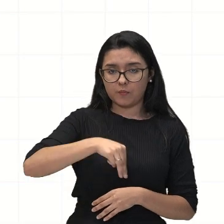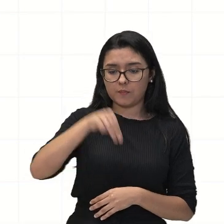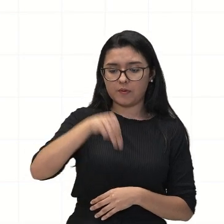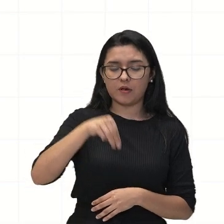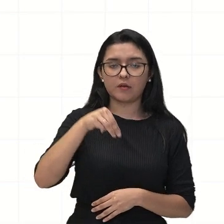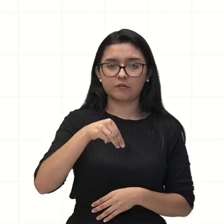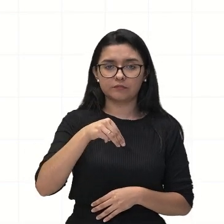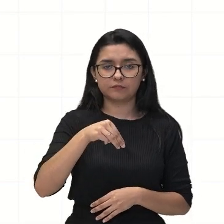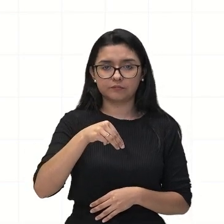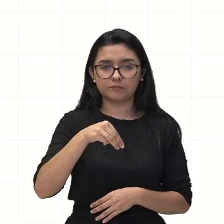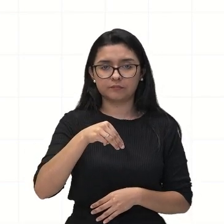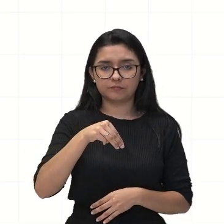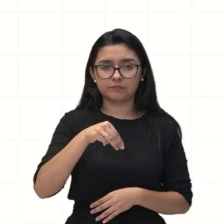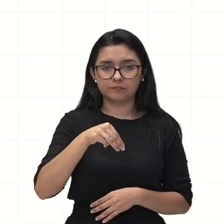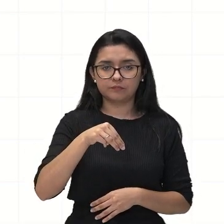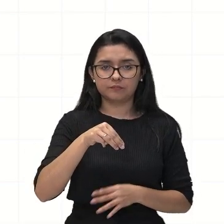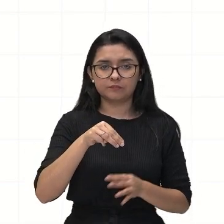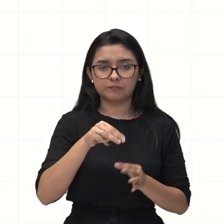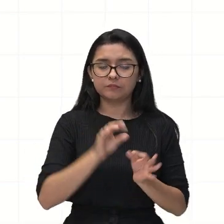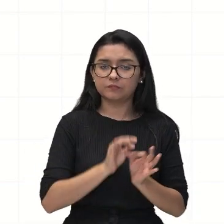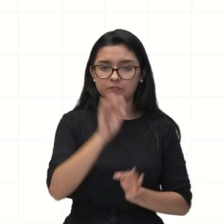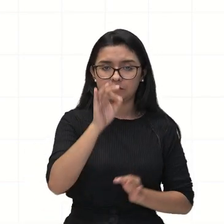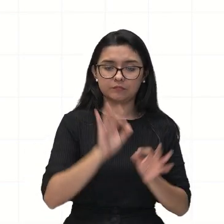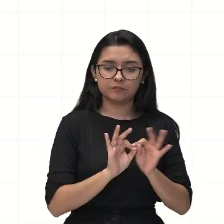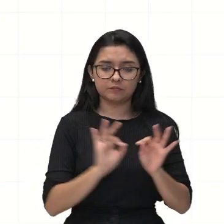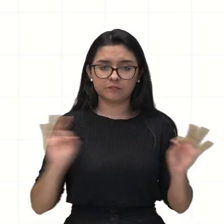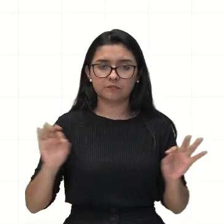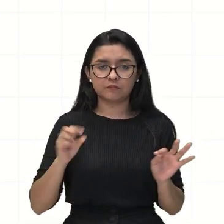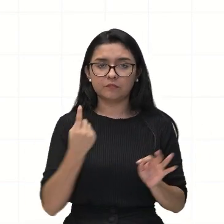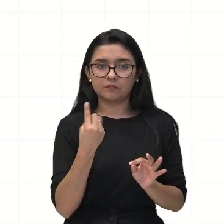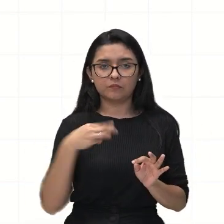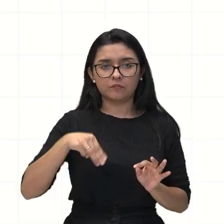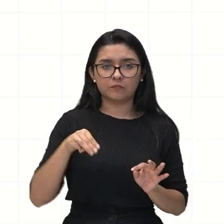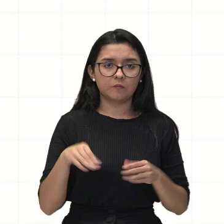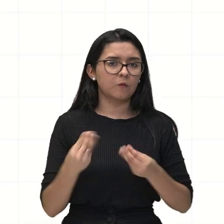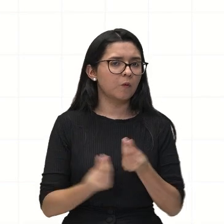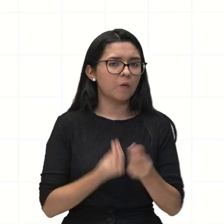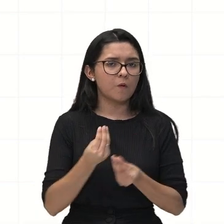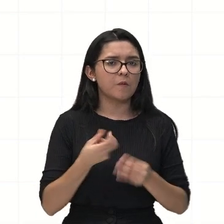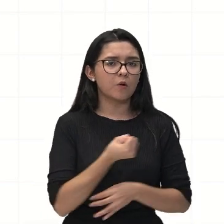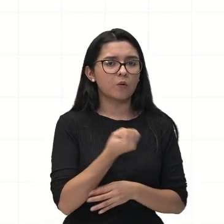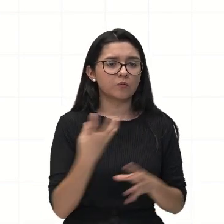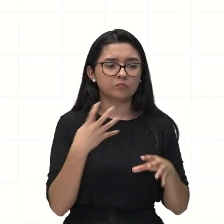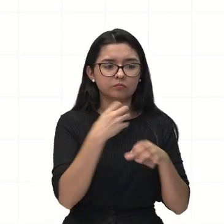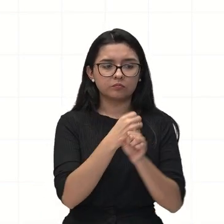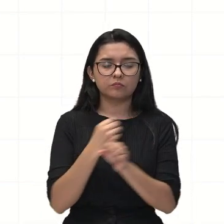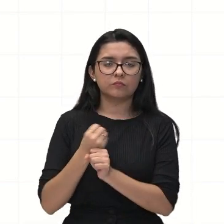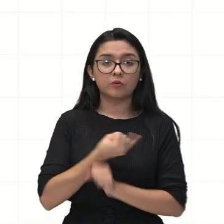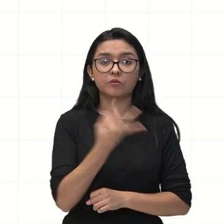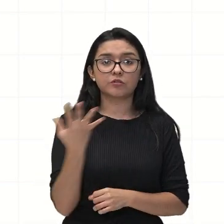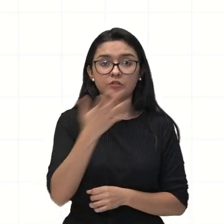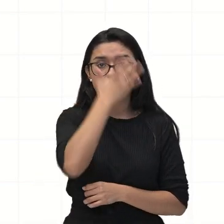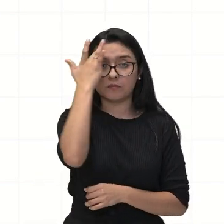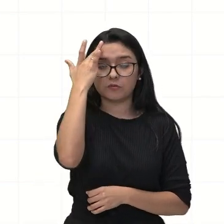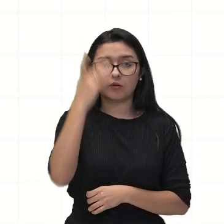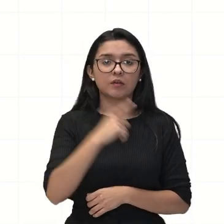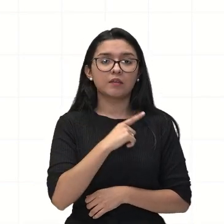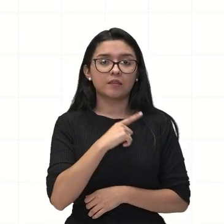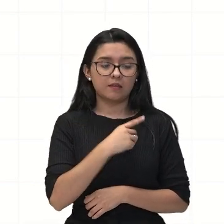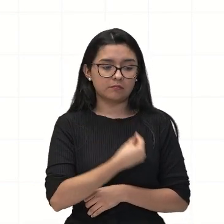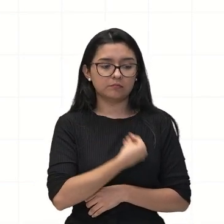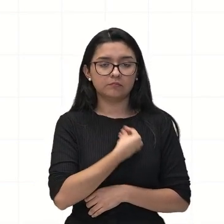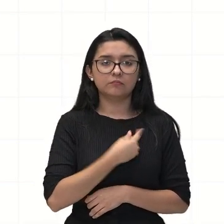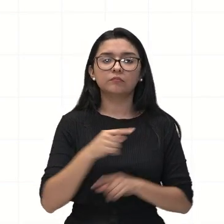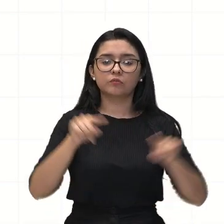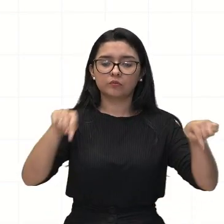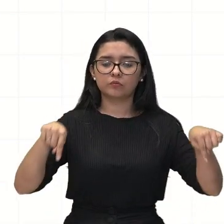comprimento por um metro de largura. Então, como é que é feita a estimativa daquela quantidade de pessoas que se encontram em um determinado local? Né?